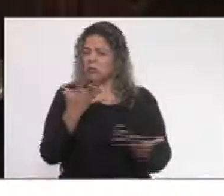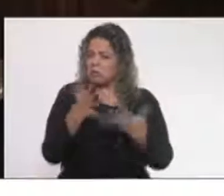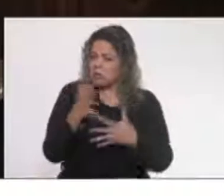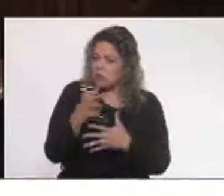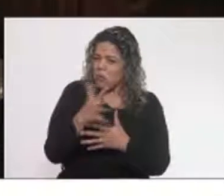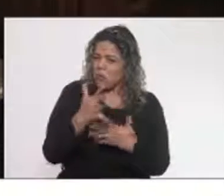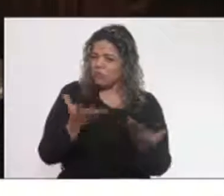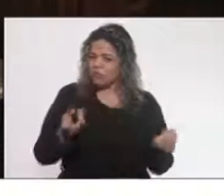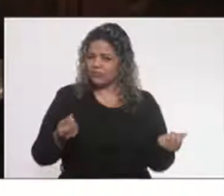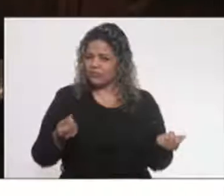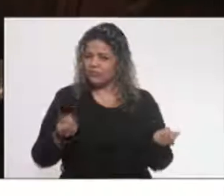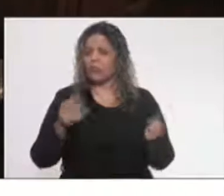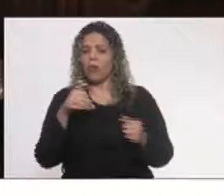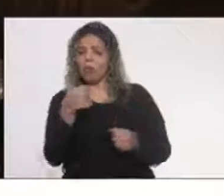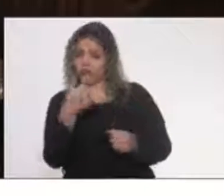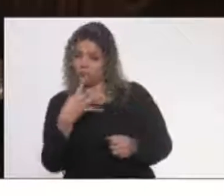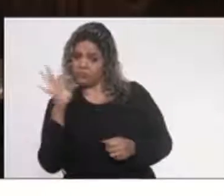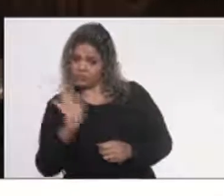de